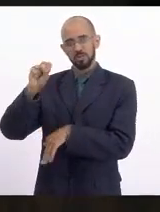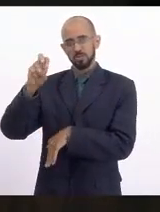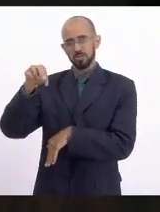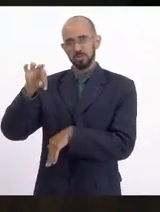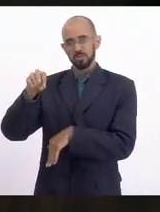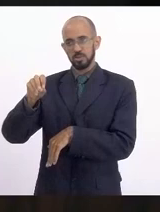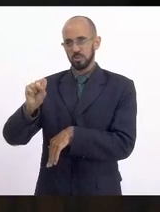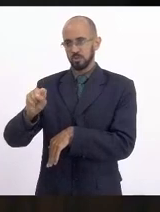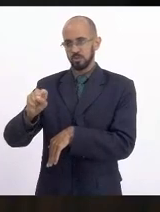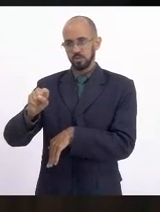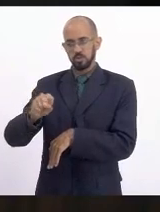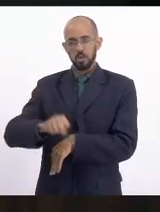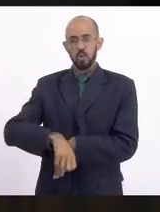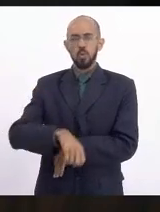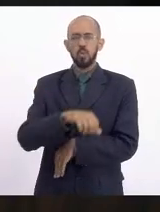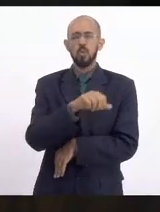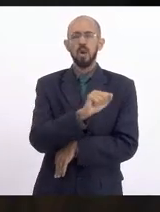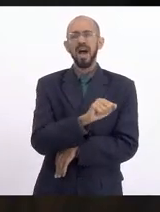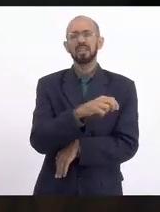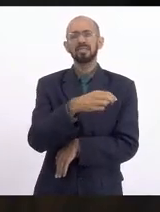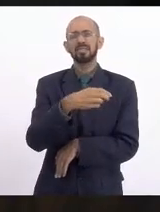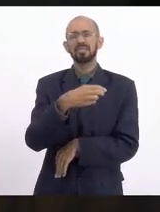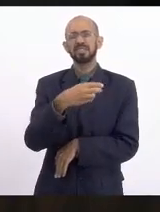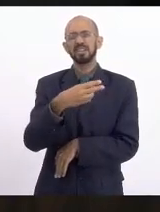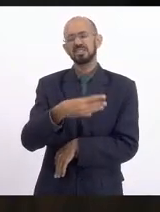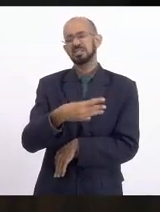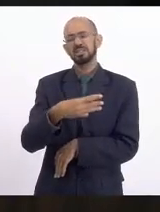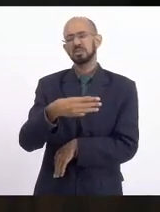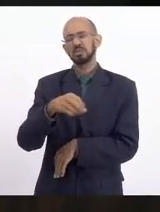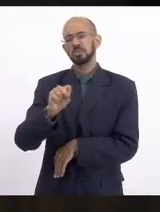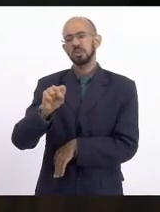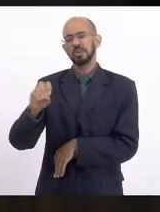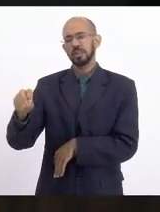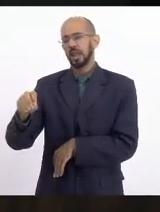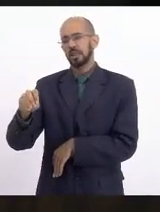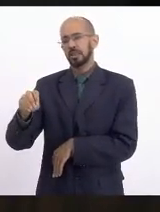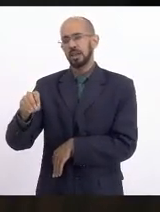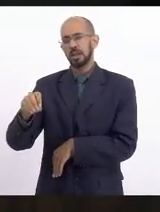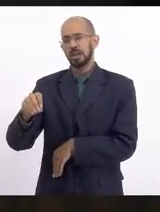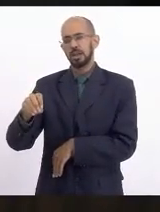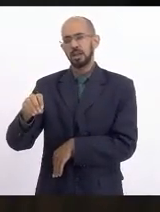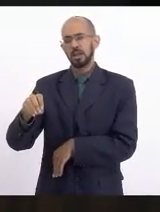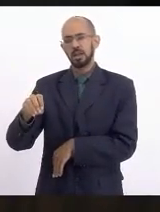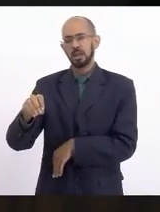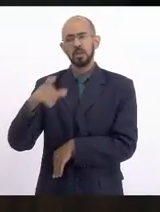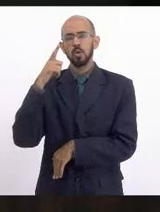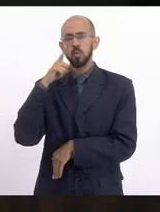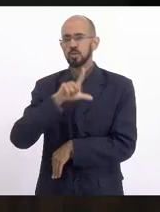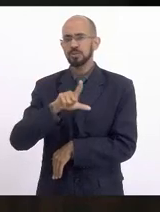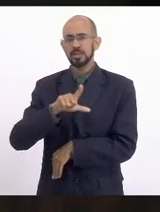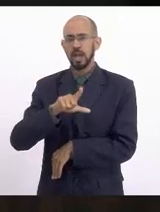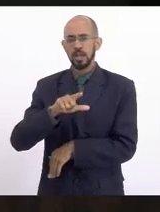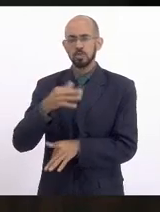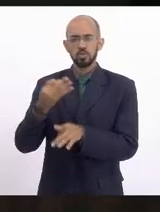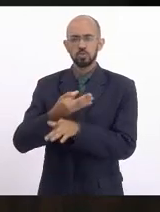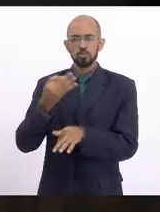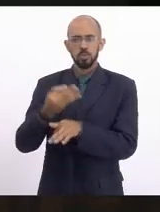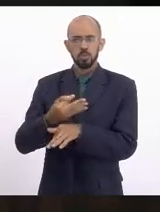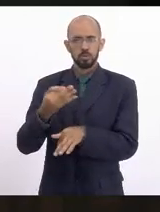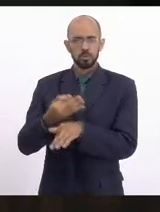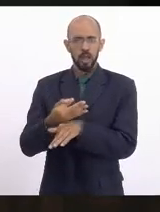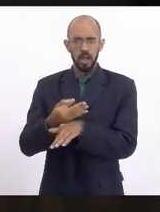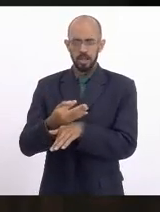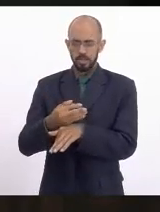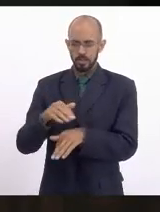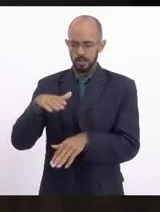Airbus a321 4080 não sei que ele não reconhece a pista do tamanho da pista do gato os sete chamou